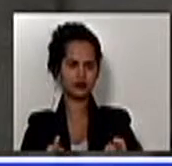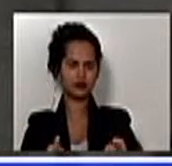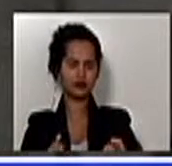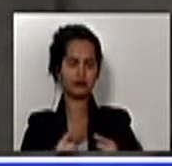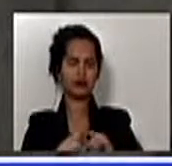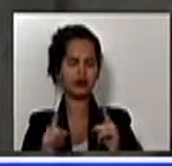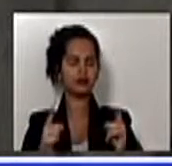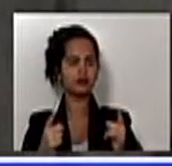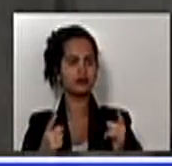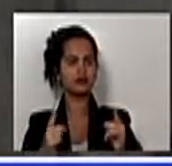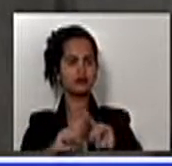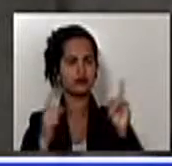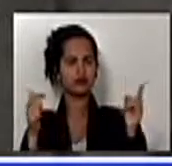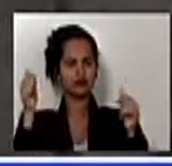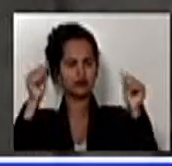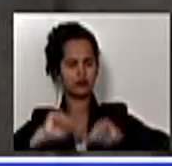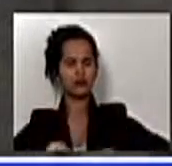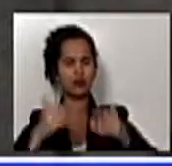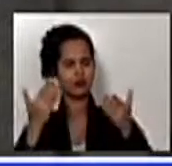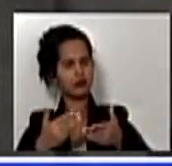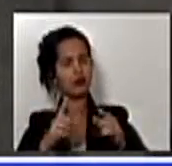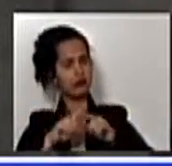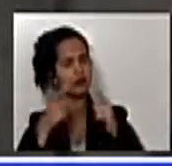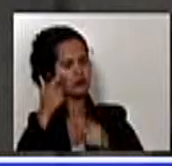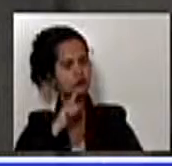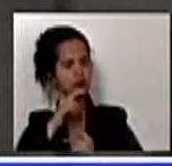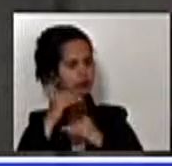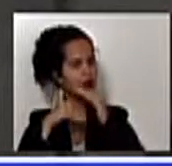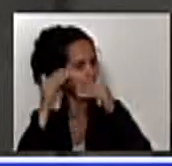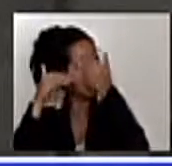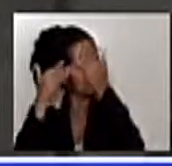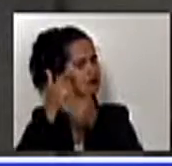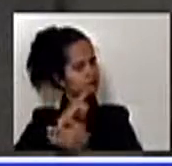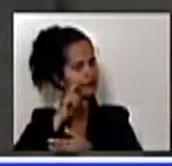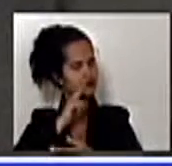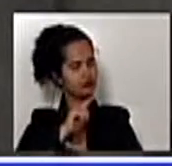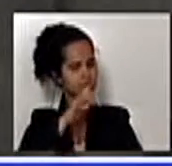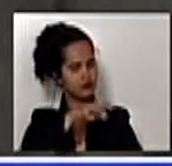de crise, a ter um desempenho bastante satisfatório.